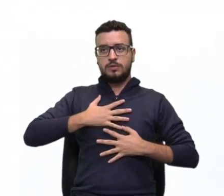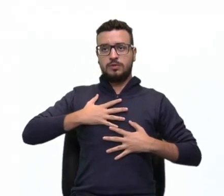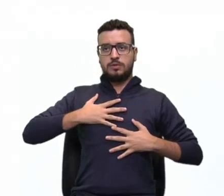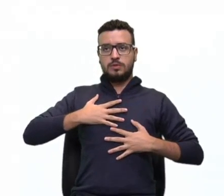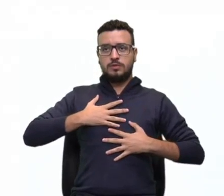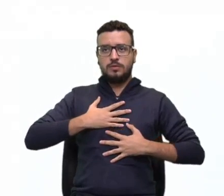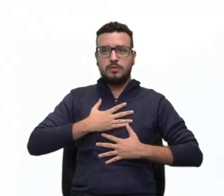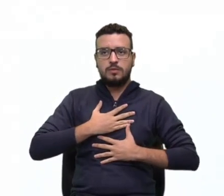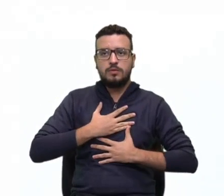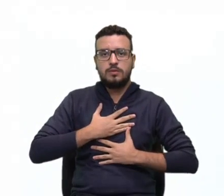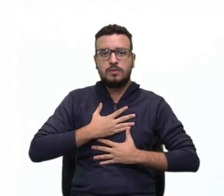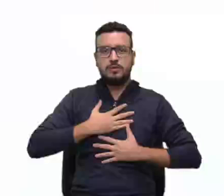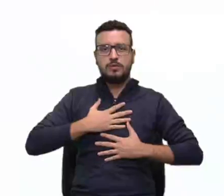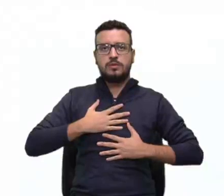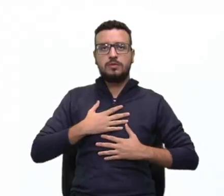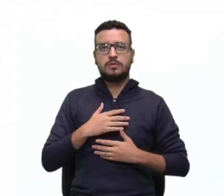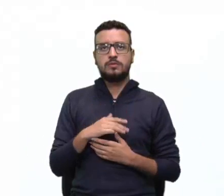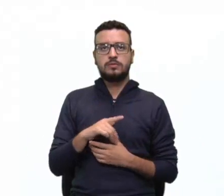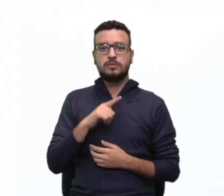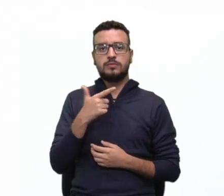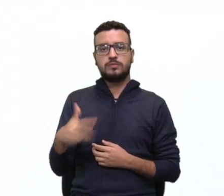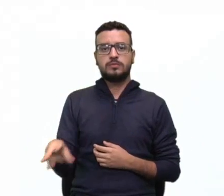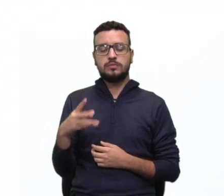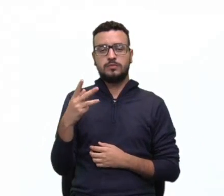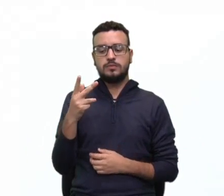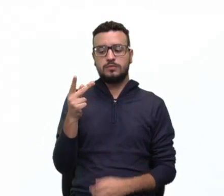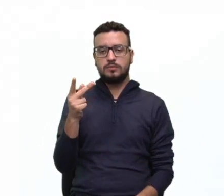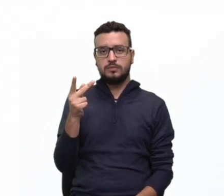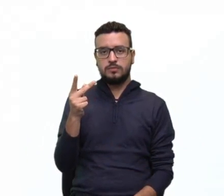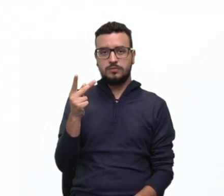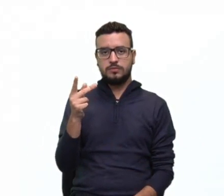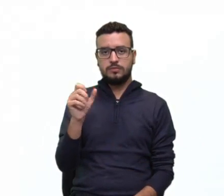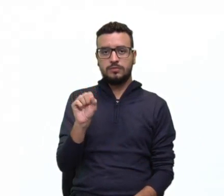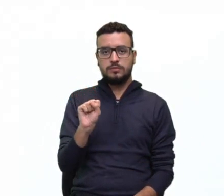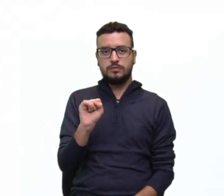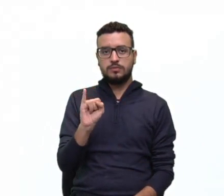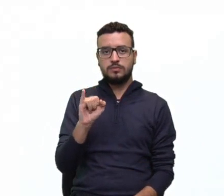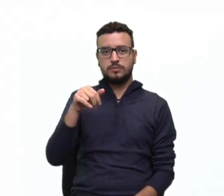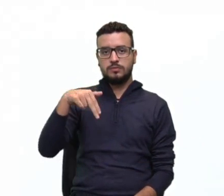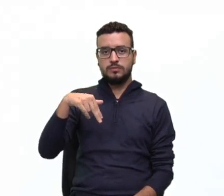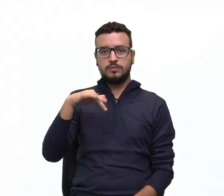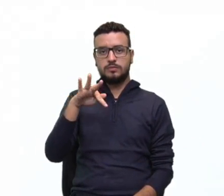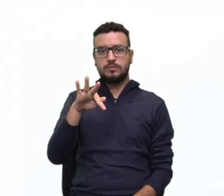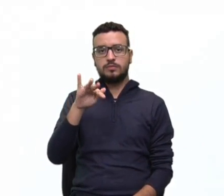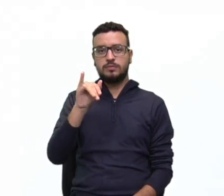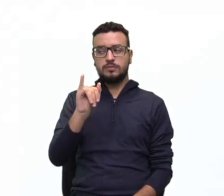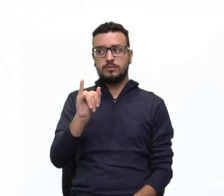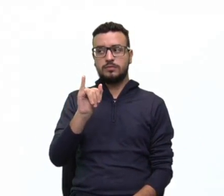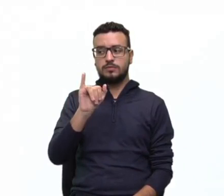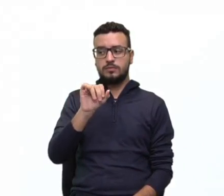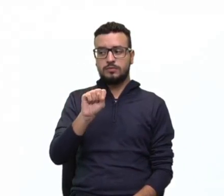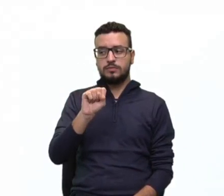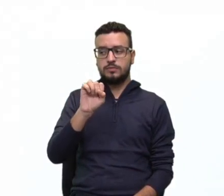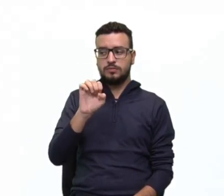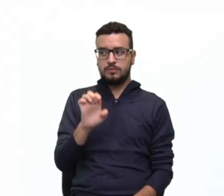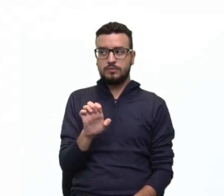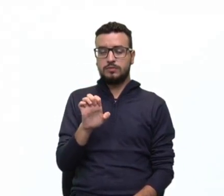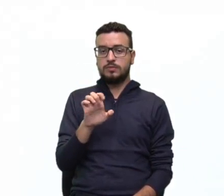disso, nós temos do tipo sínfise. O tipo sínfise tem como